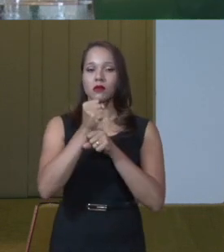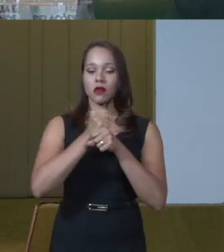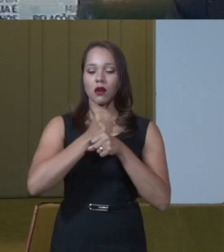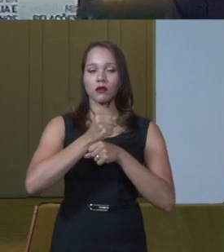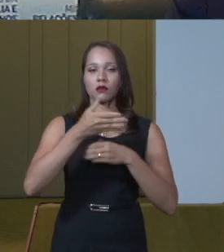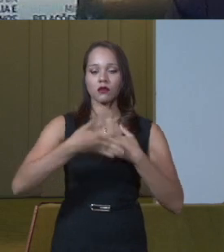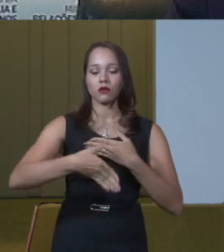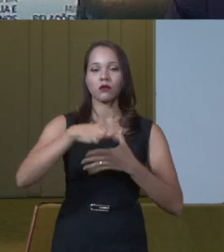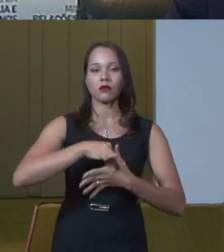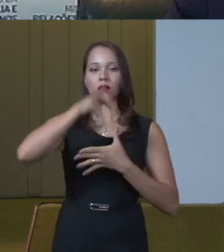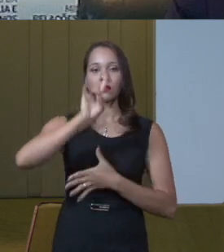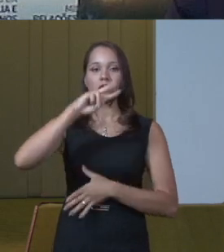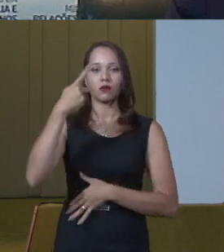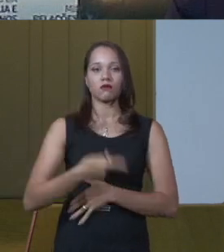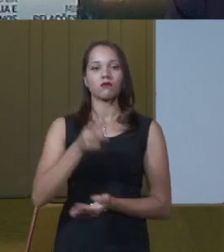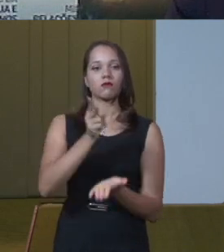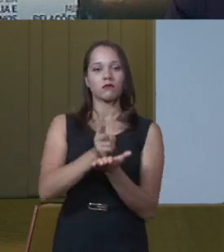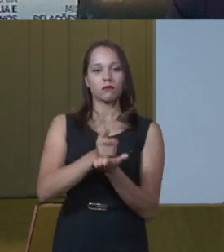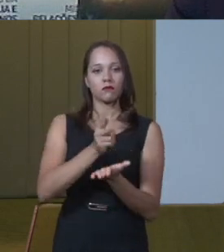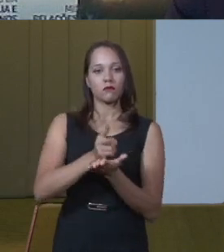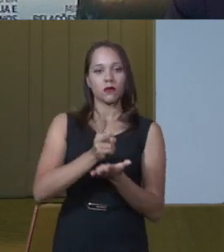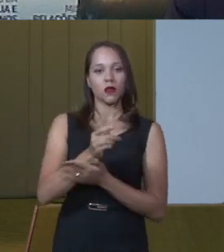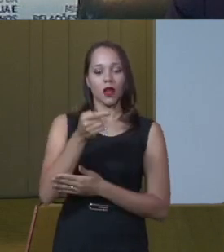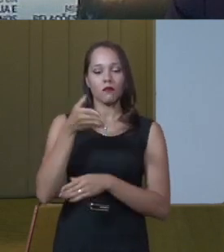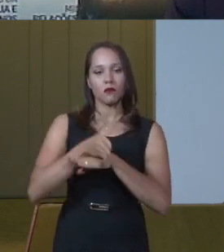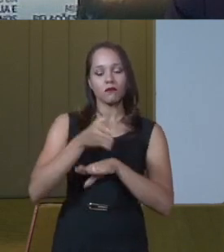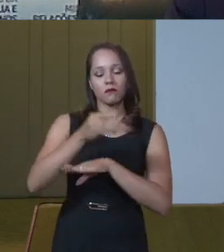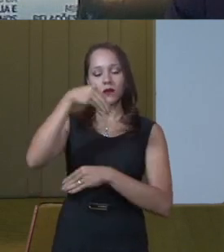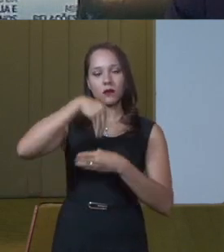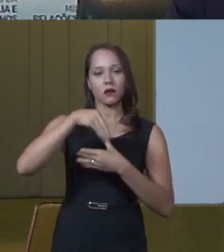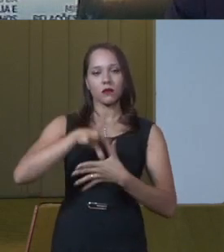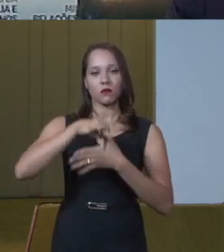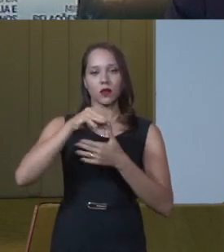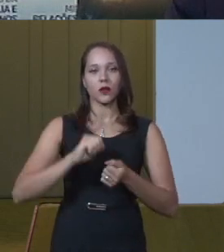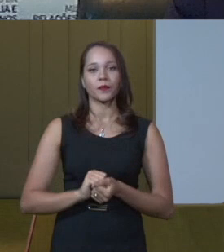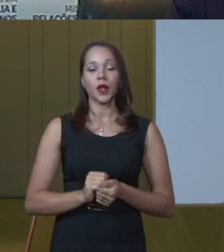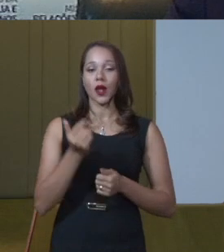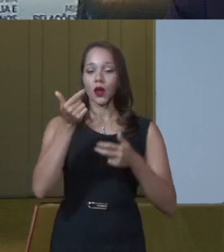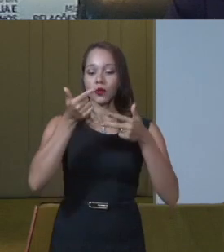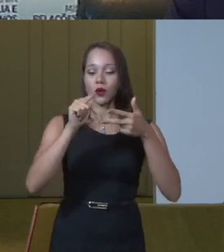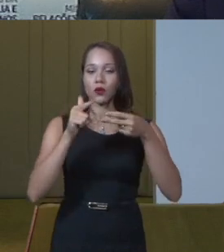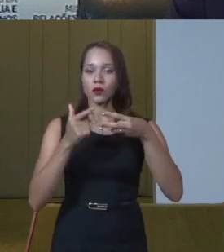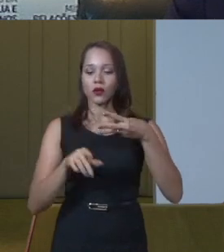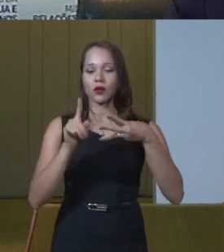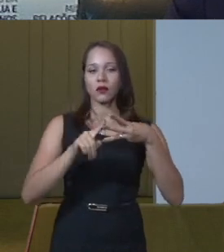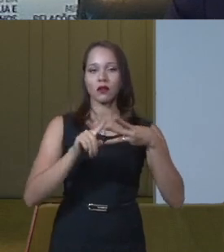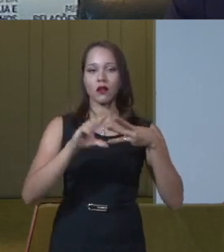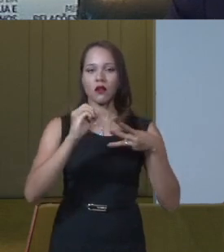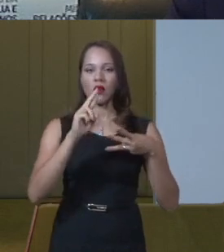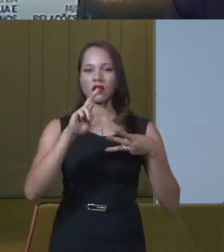Humanos, manter a presença ativa nesse Conselho. Os outros candidatos são a Costa Rica, país